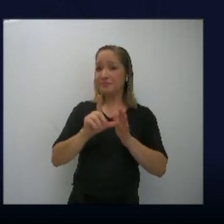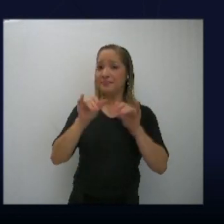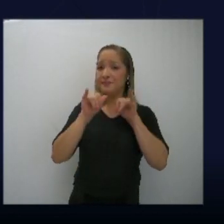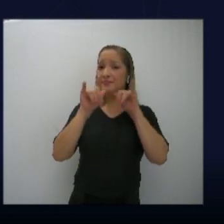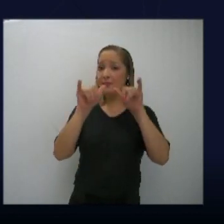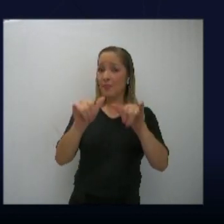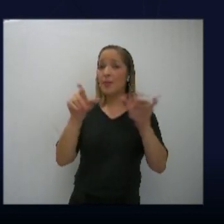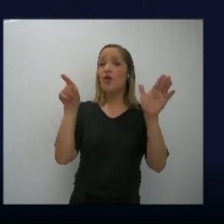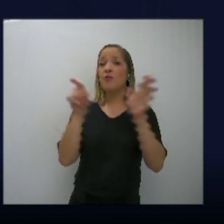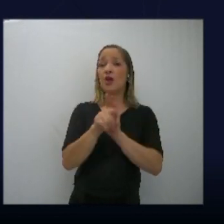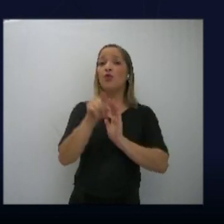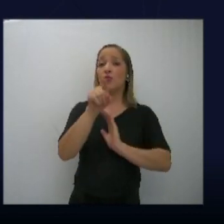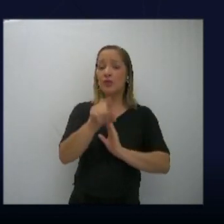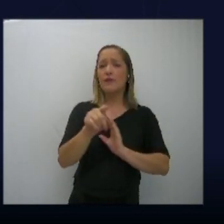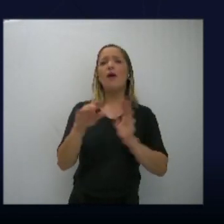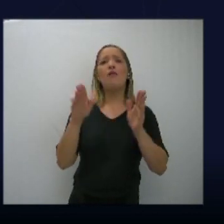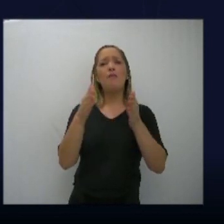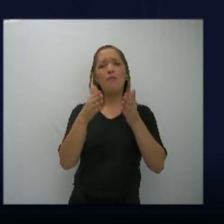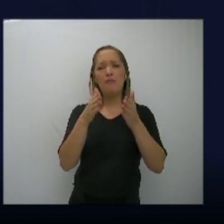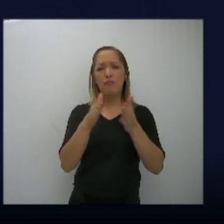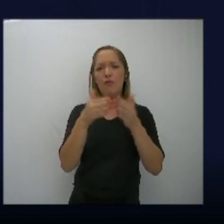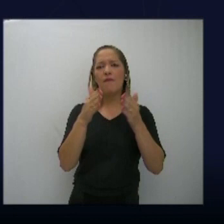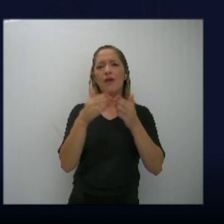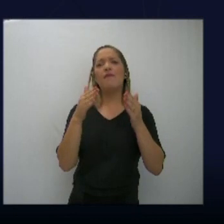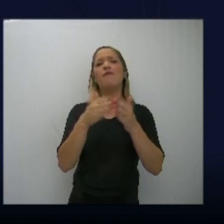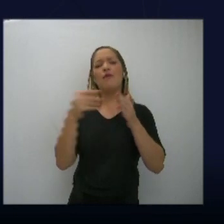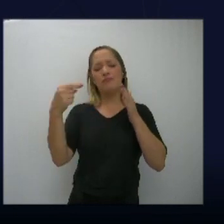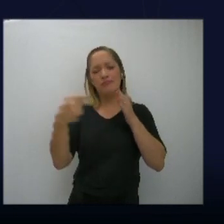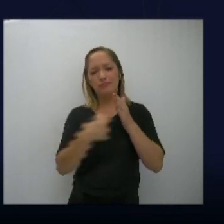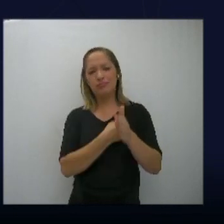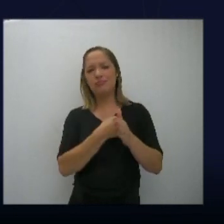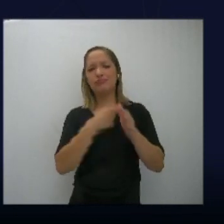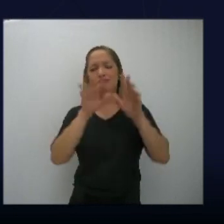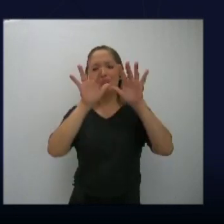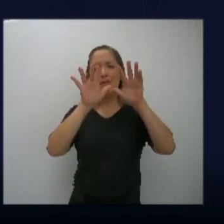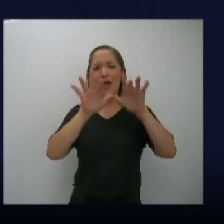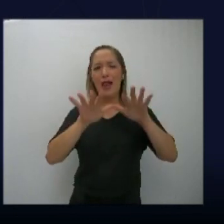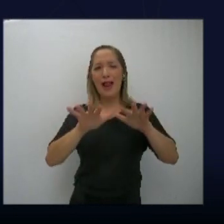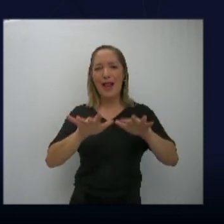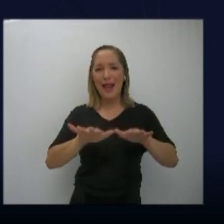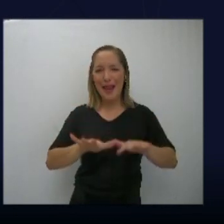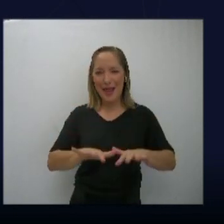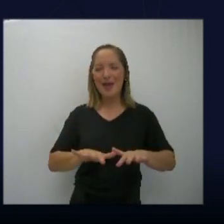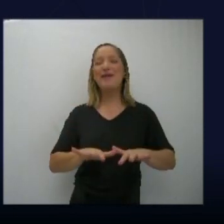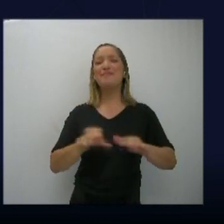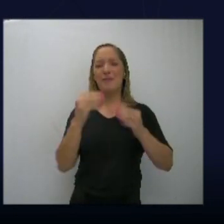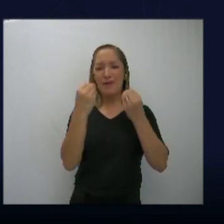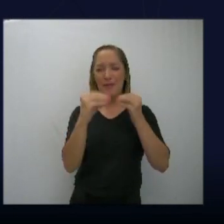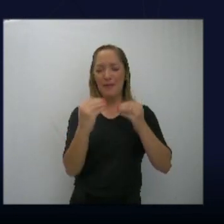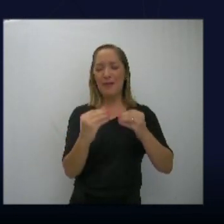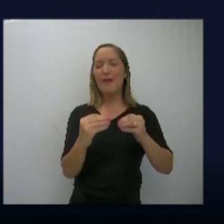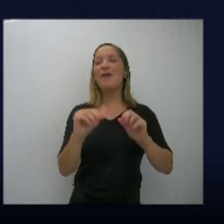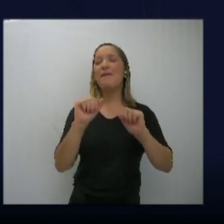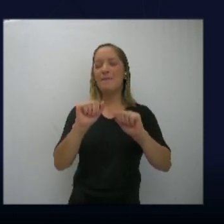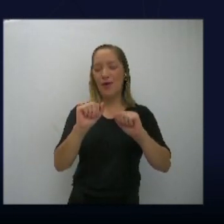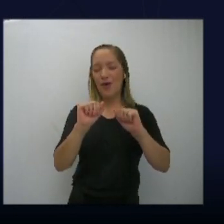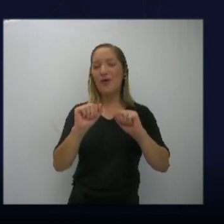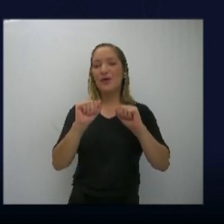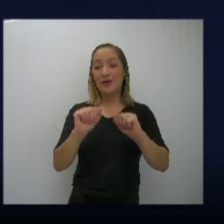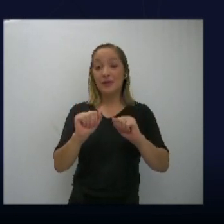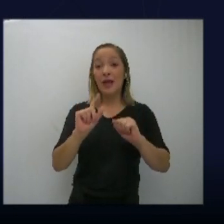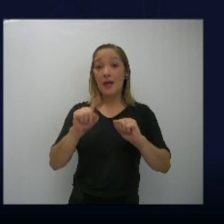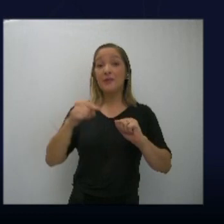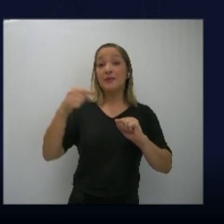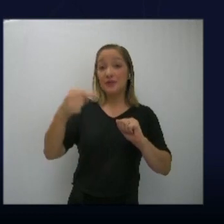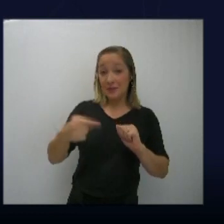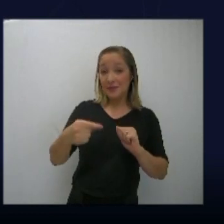peço que vocês nunca minhas perguntas pelo chefe E aí aí do congresso as pessoas vão conectando igual consolidando as perguntas para